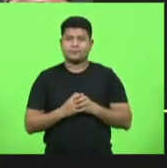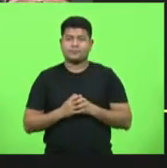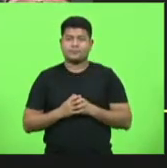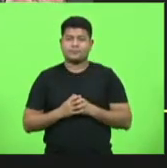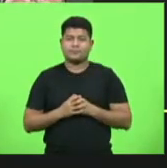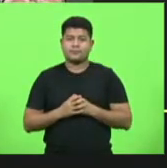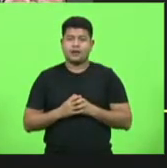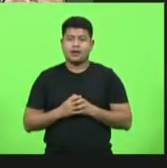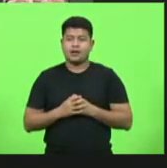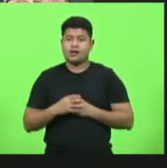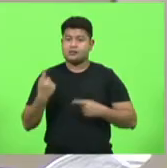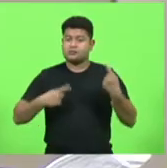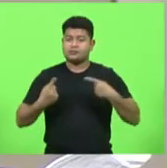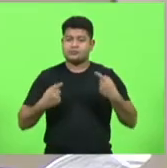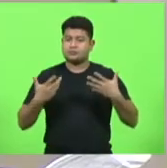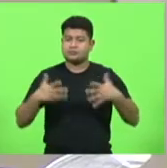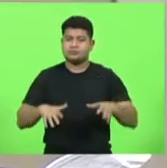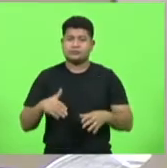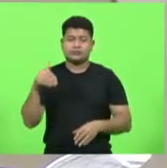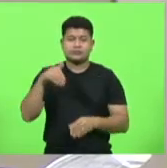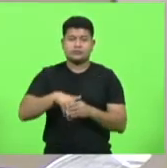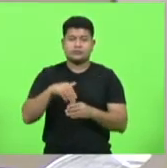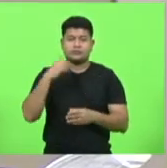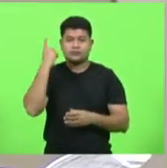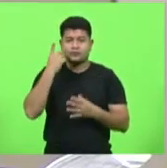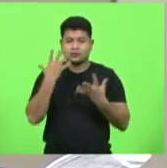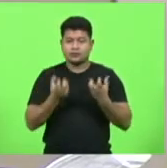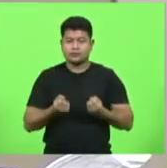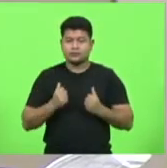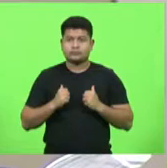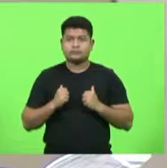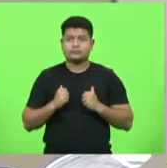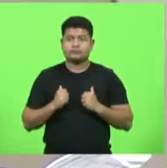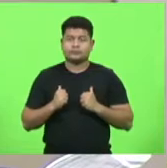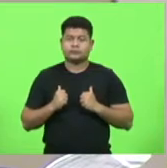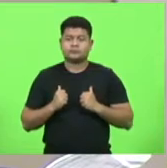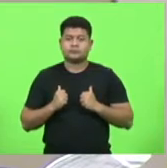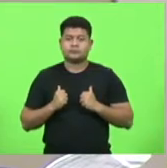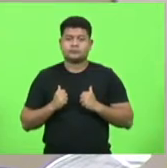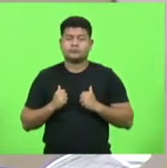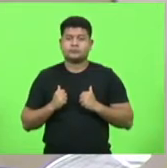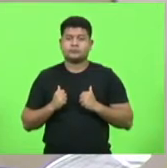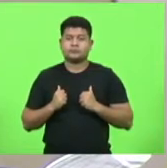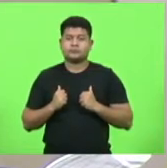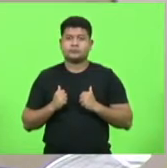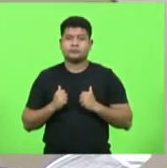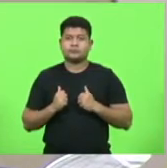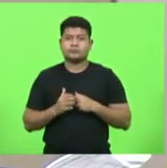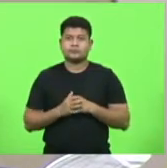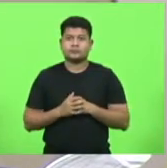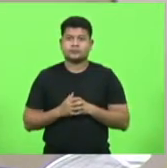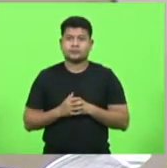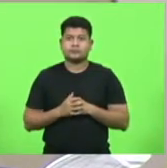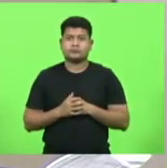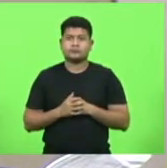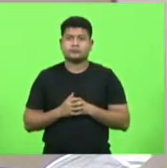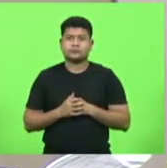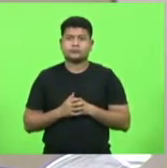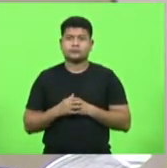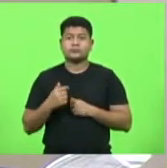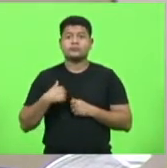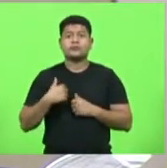Não havendo mais quem queira discutir em votação, deputados que aprovam, permaneçam como se encontra. Presidente, abstenção é... O que